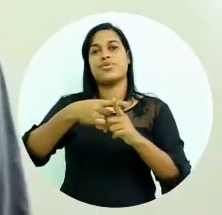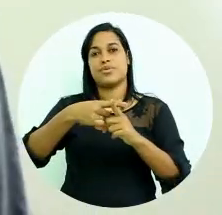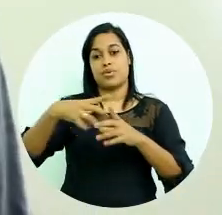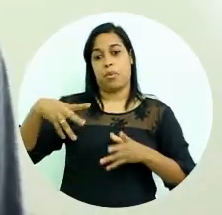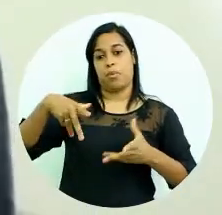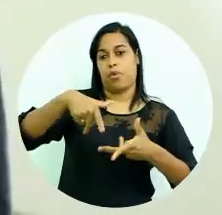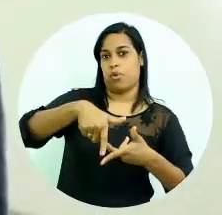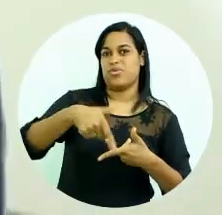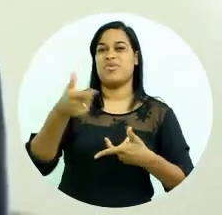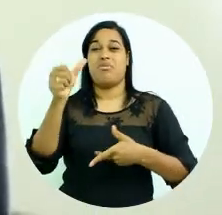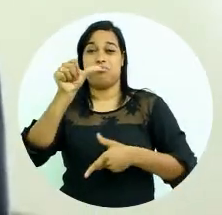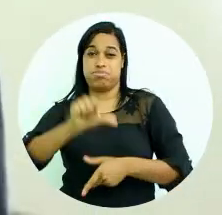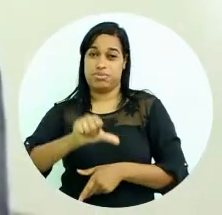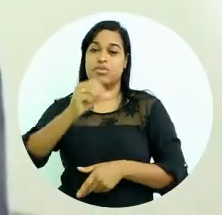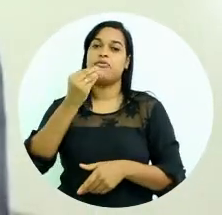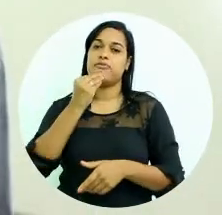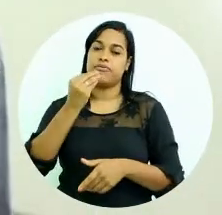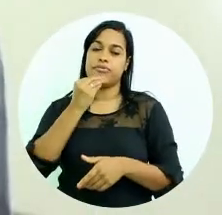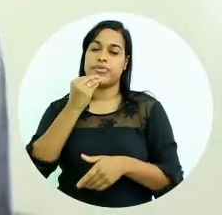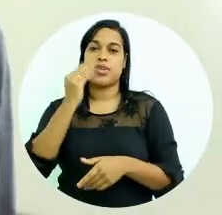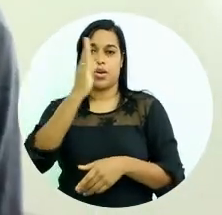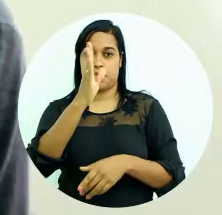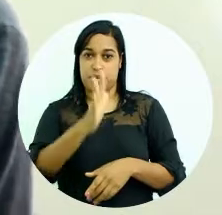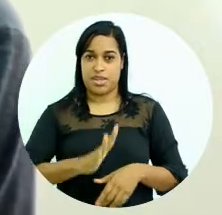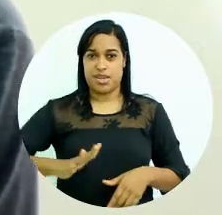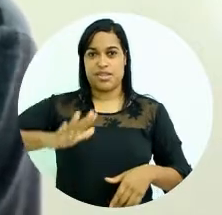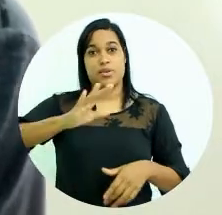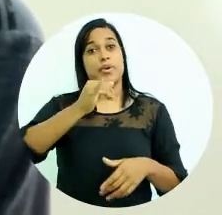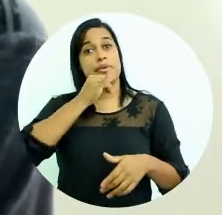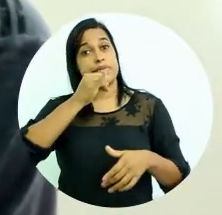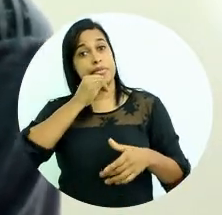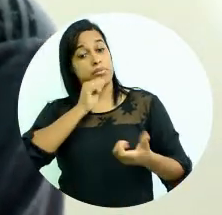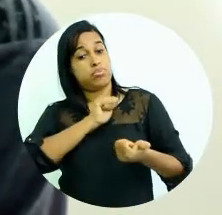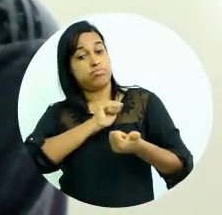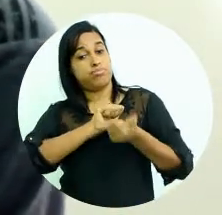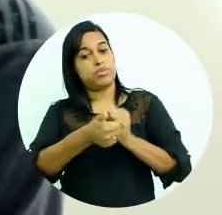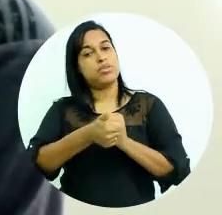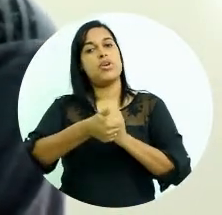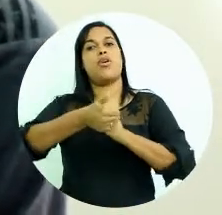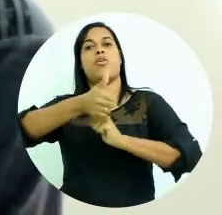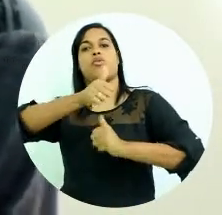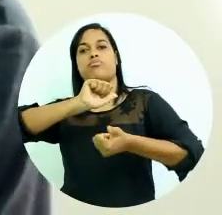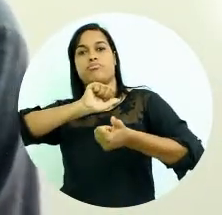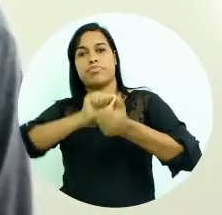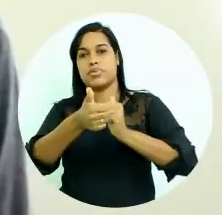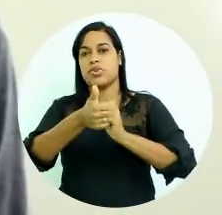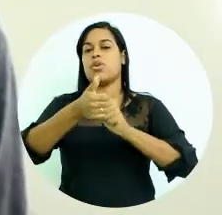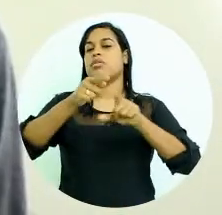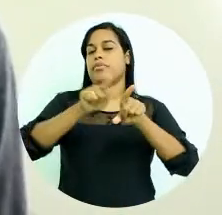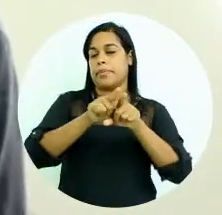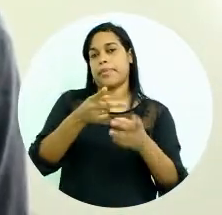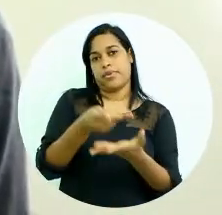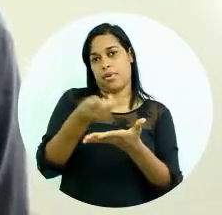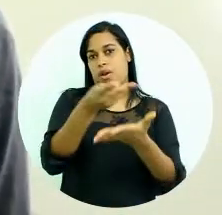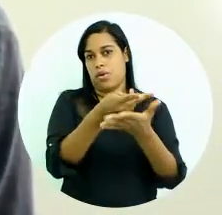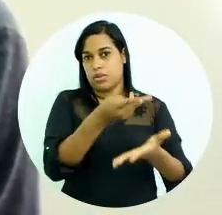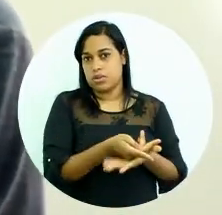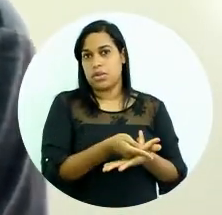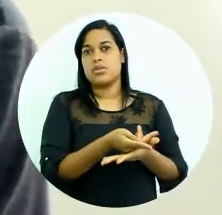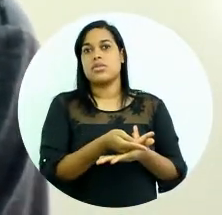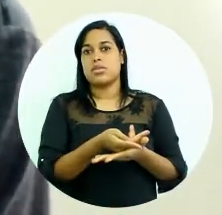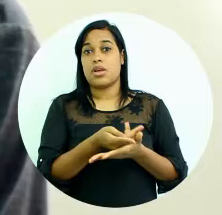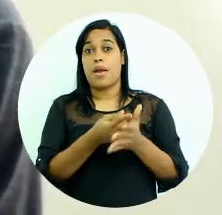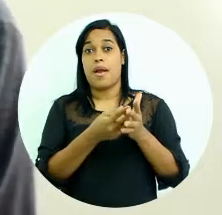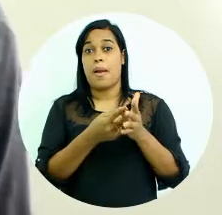rendimento nessa última, mas num exemplo de Copa do Mundo ou de jogos esportivos, das Olimpíadas que está para acontecer,